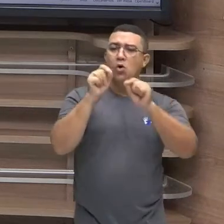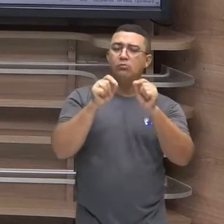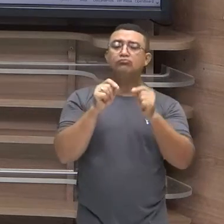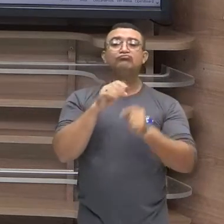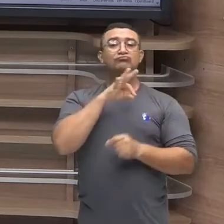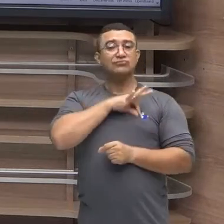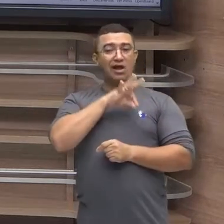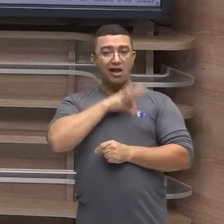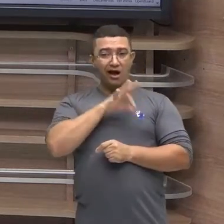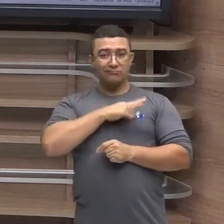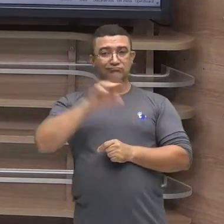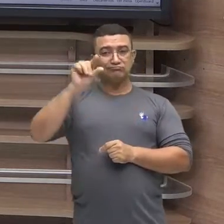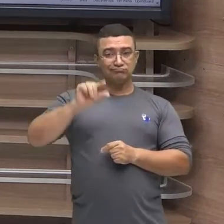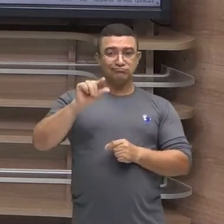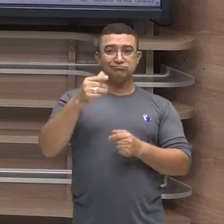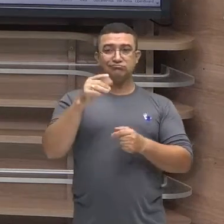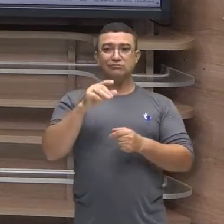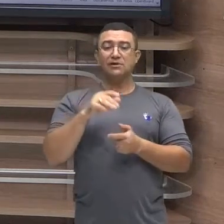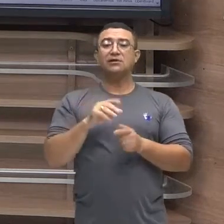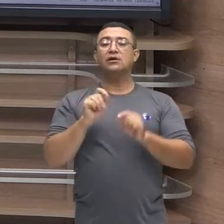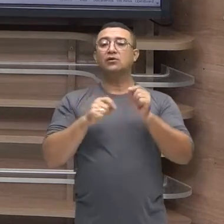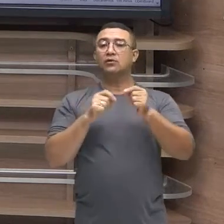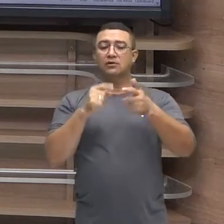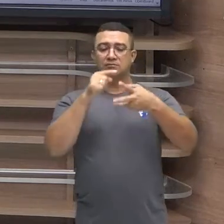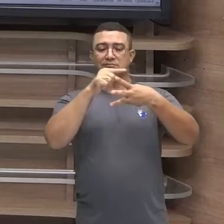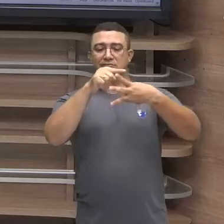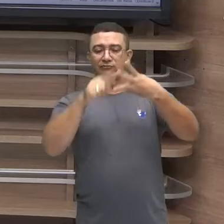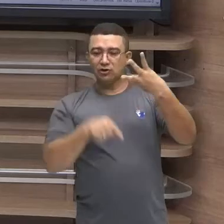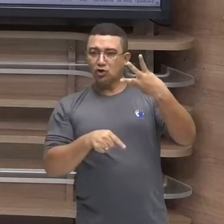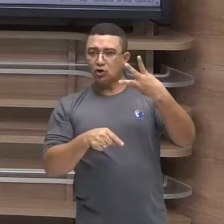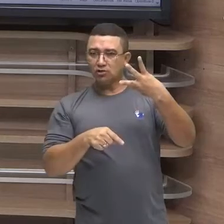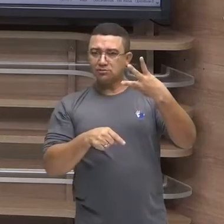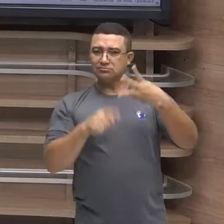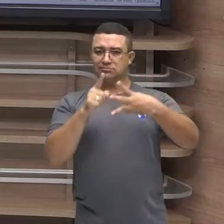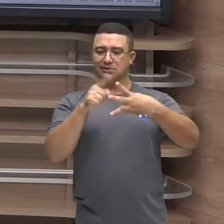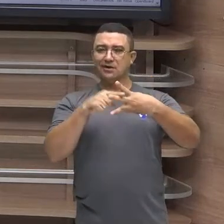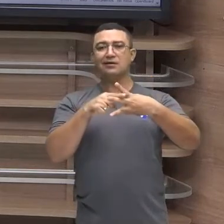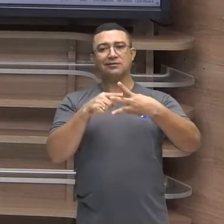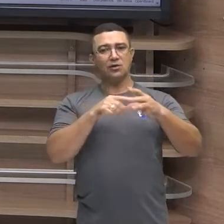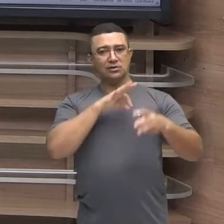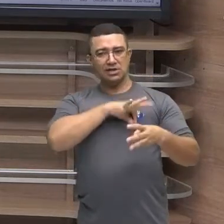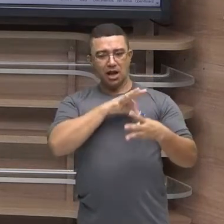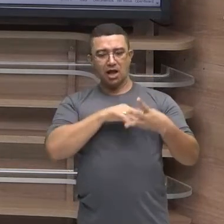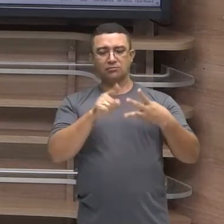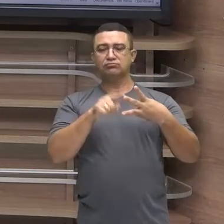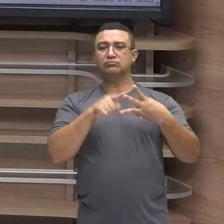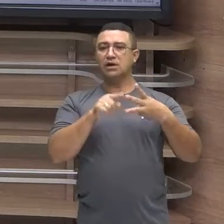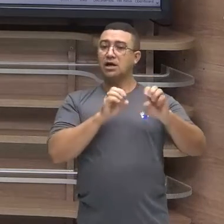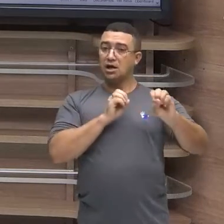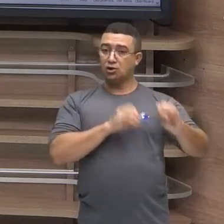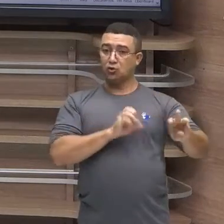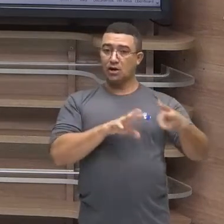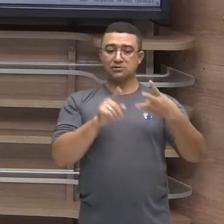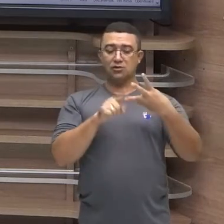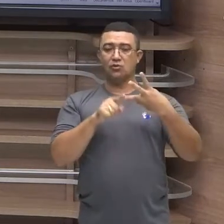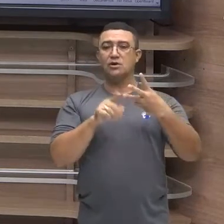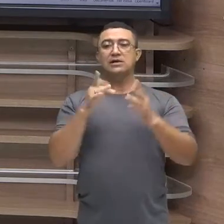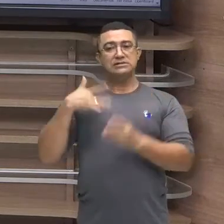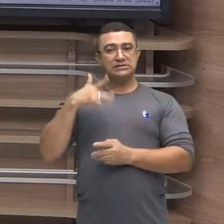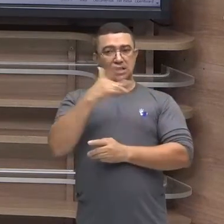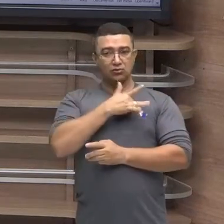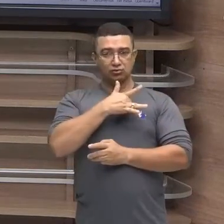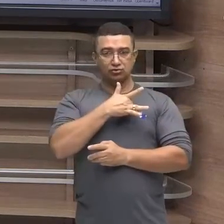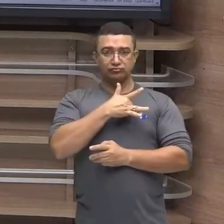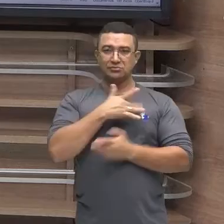leva em consideração 3 fatores, né, que é a renda, a educação e também a saúde. Aquela